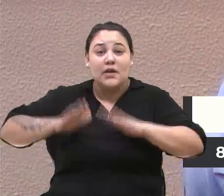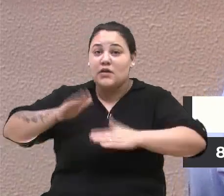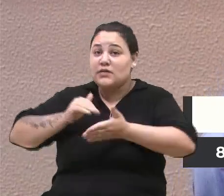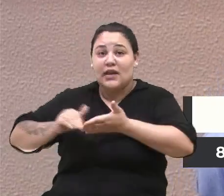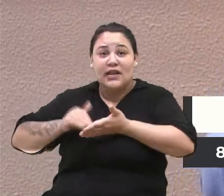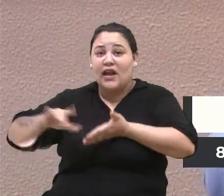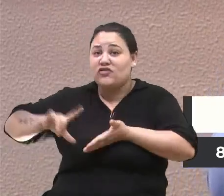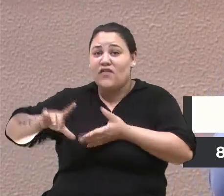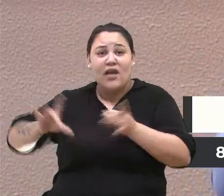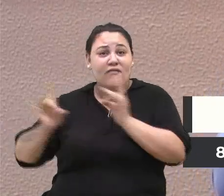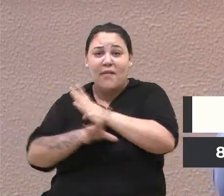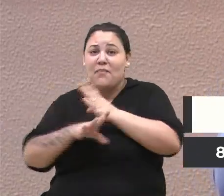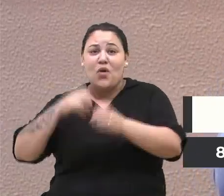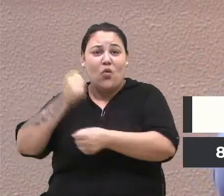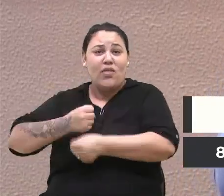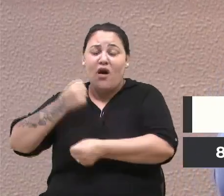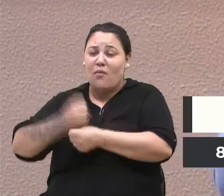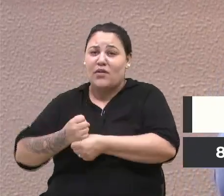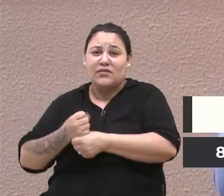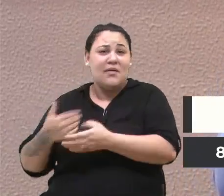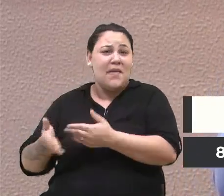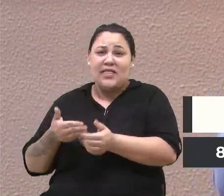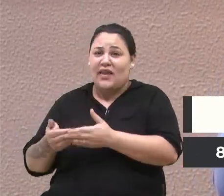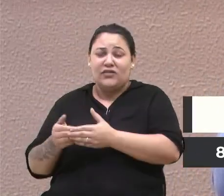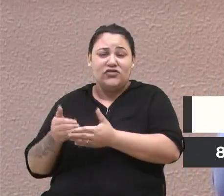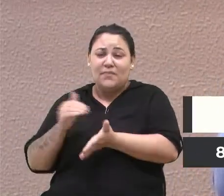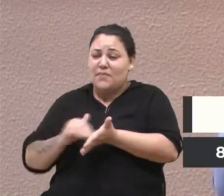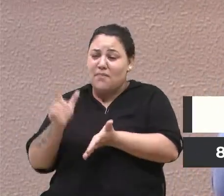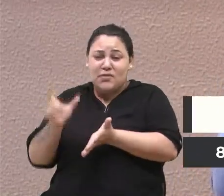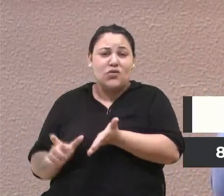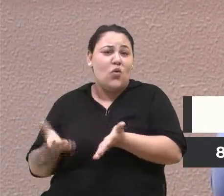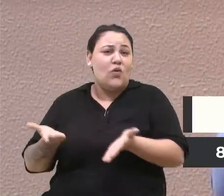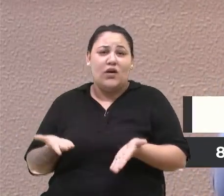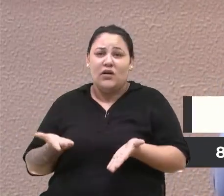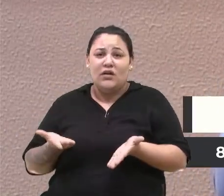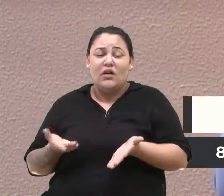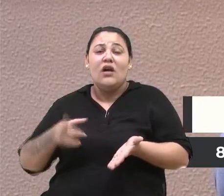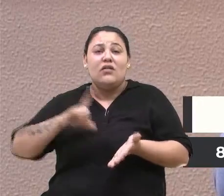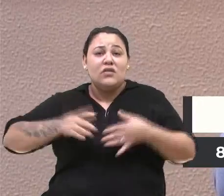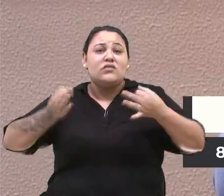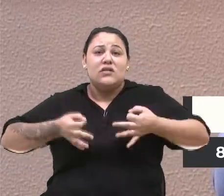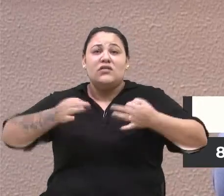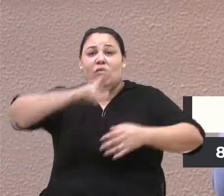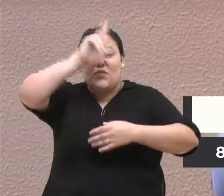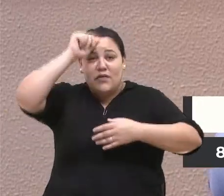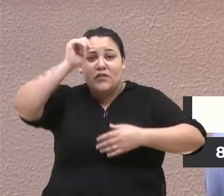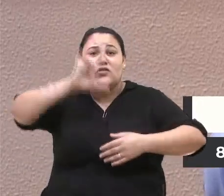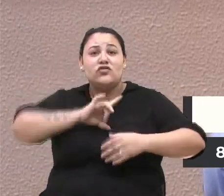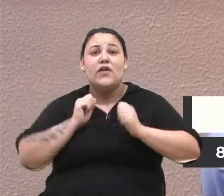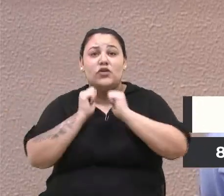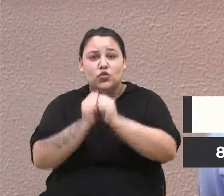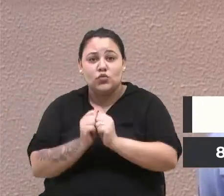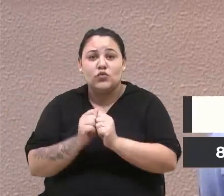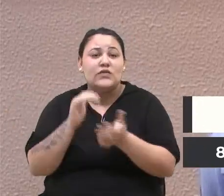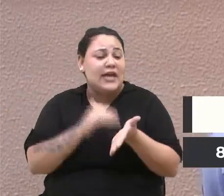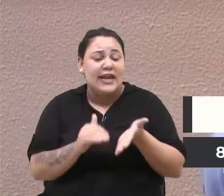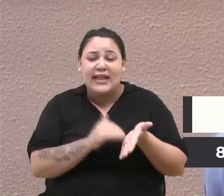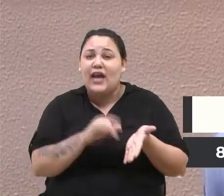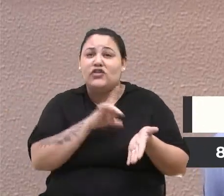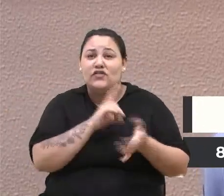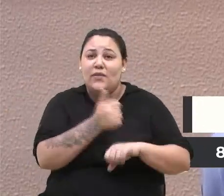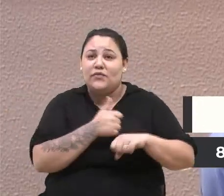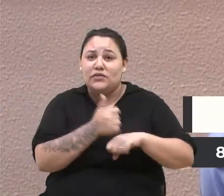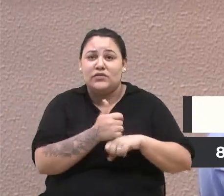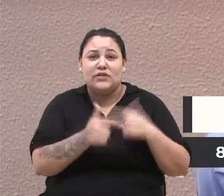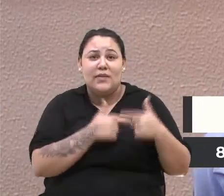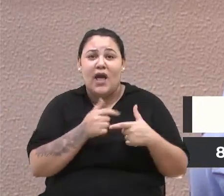essas obras. Com certeza, prefeito que estiver, secretário que estiver, alguém representante do